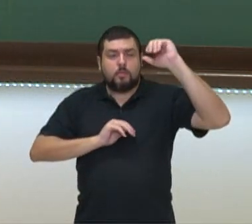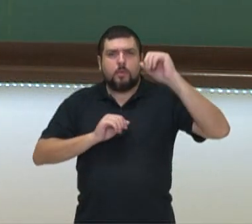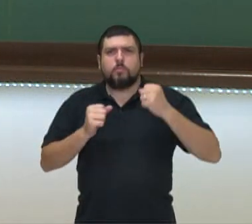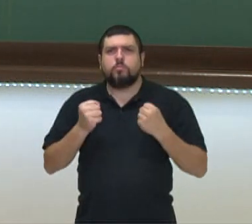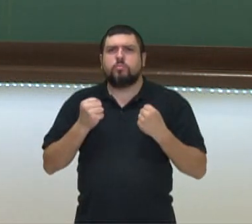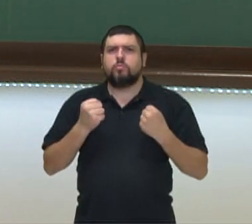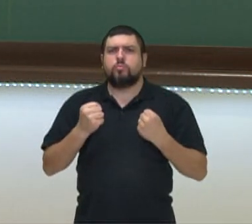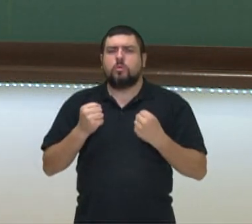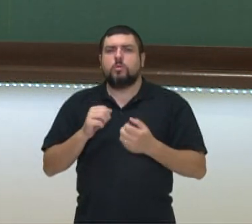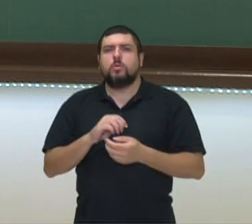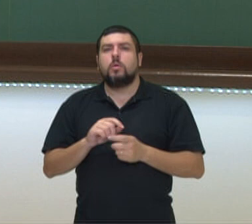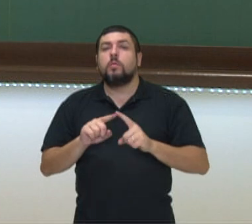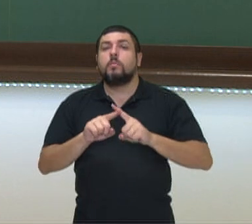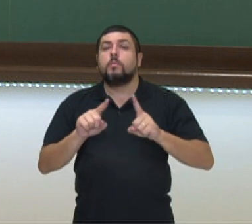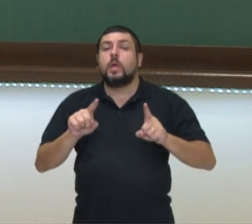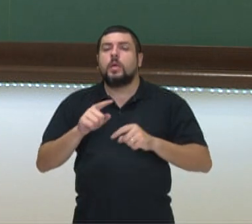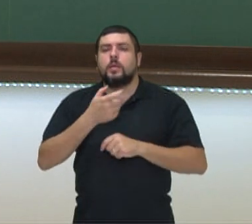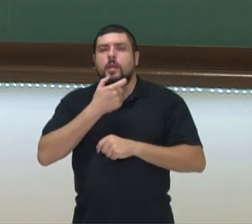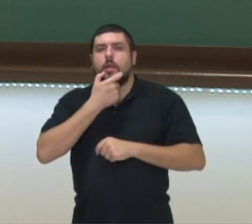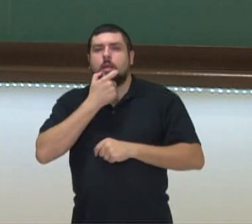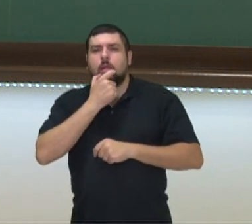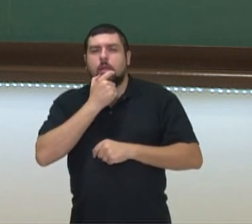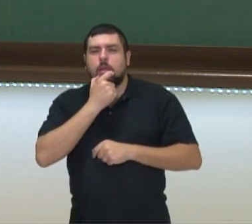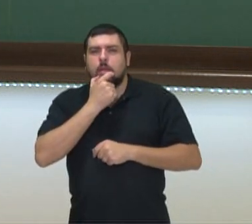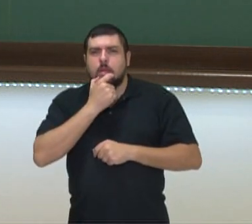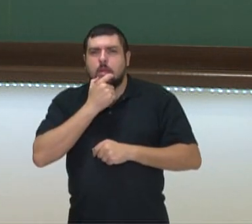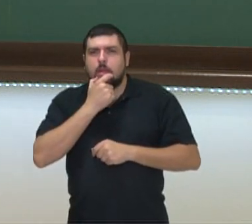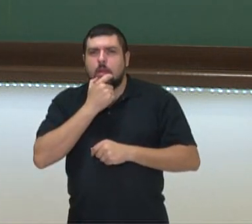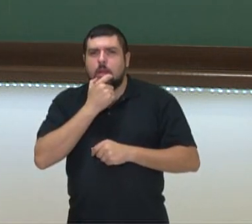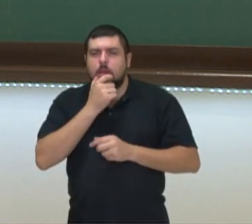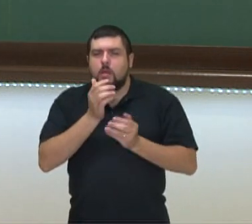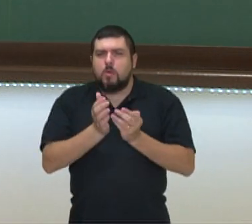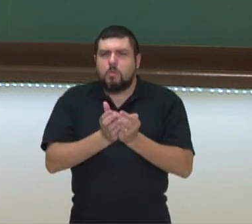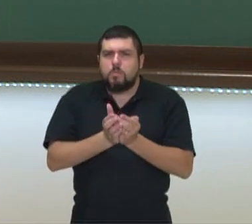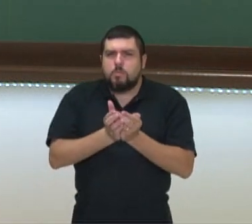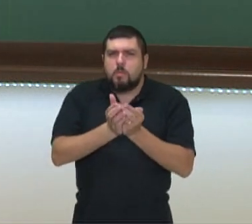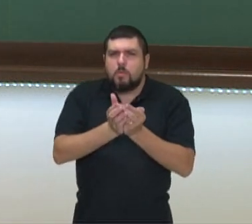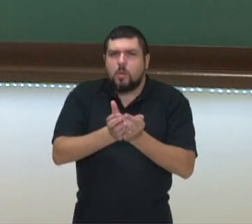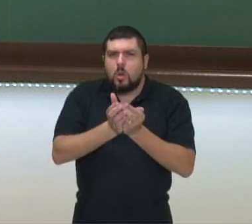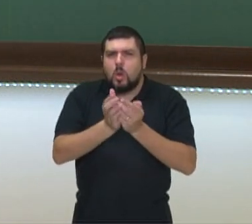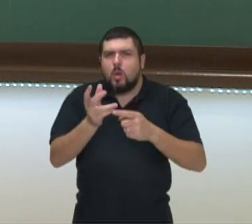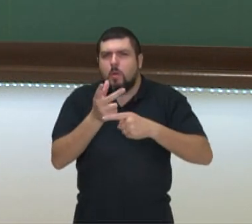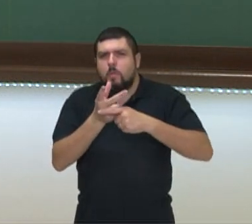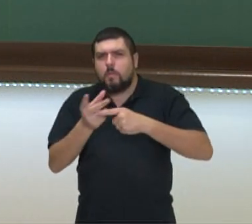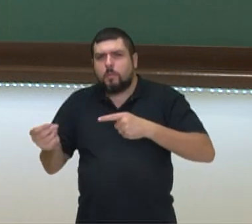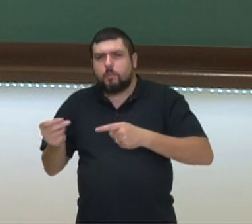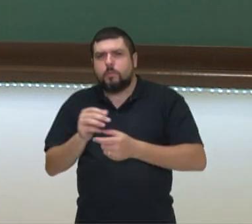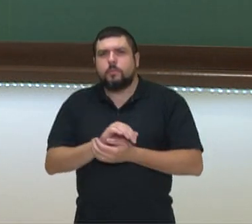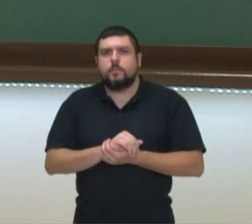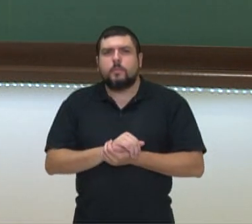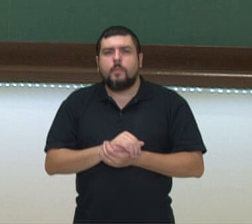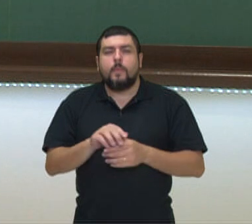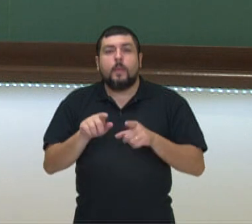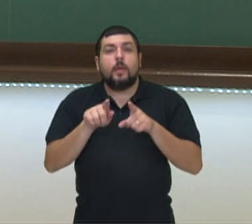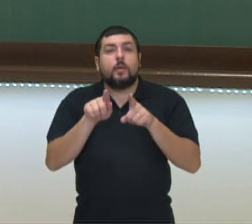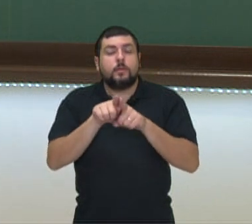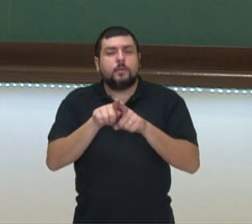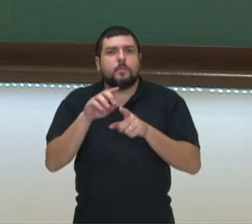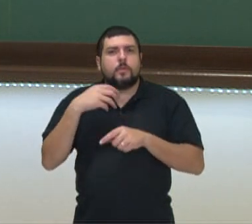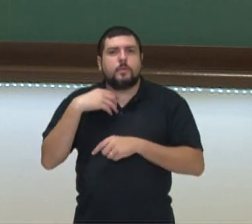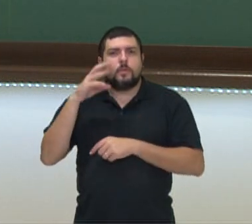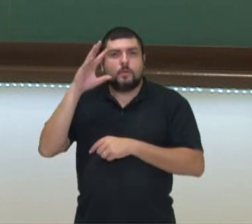reinado de Elizabeth, vence, né, a invencível armada espanhola. E também decide, né, diante